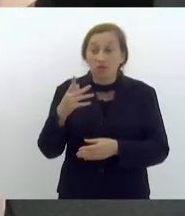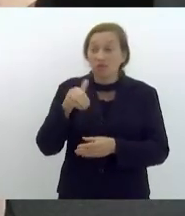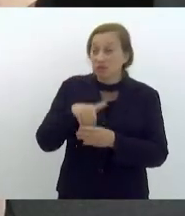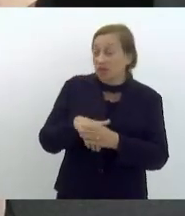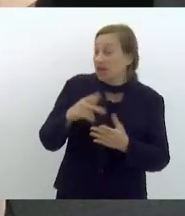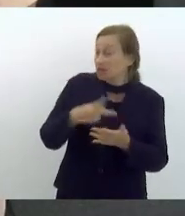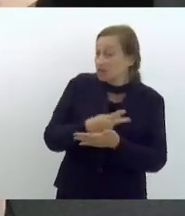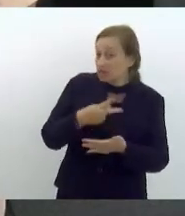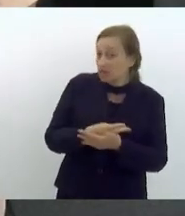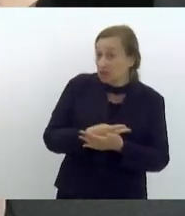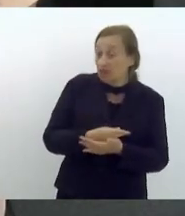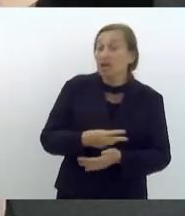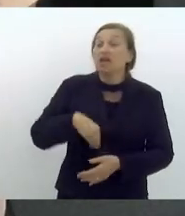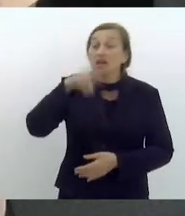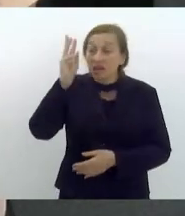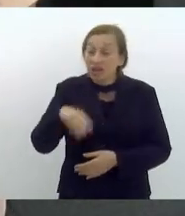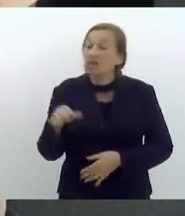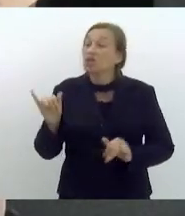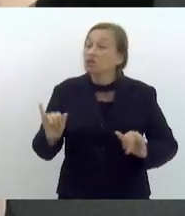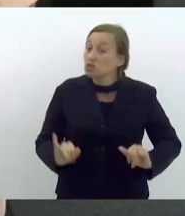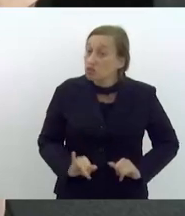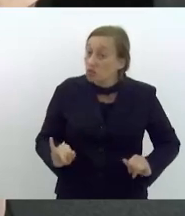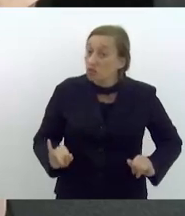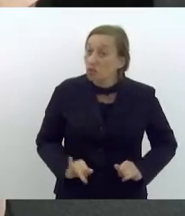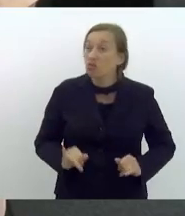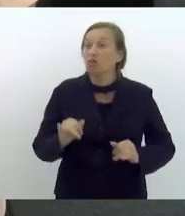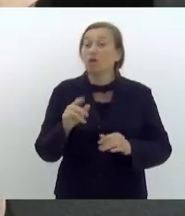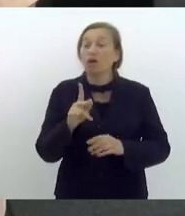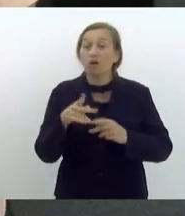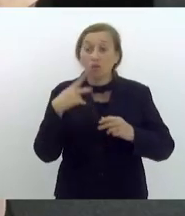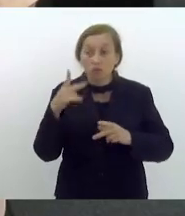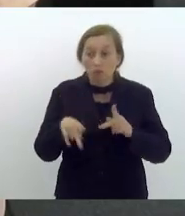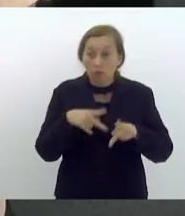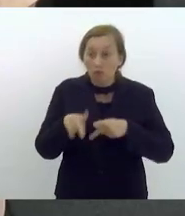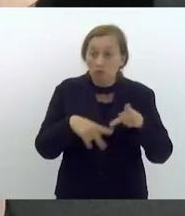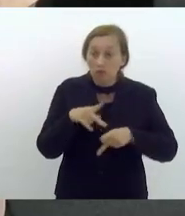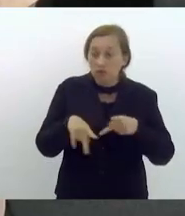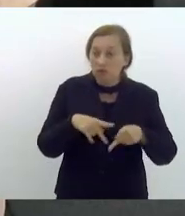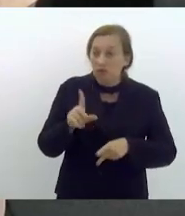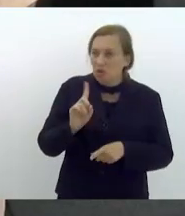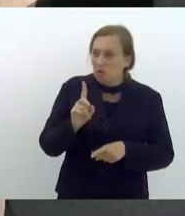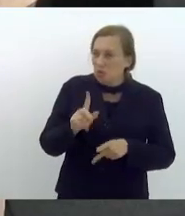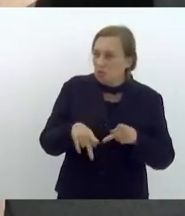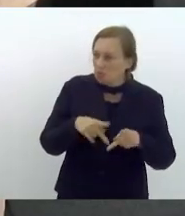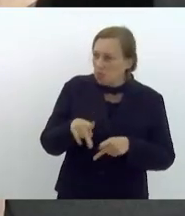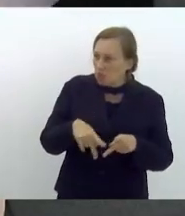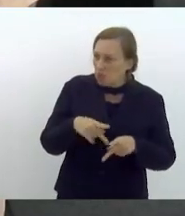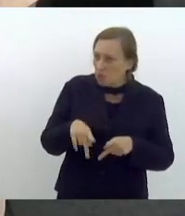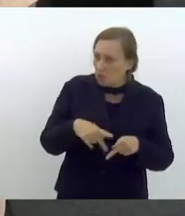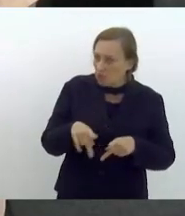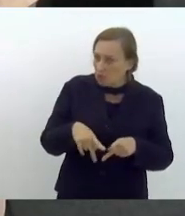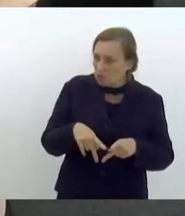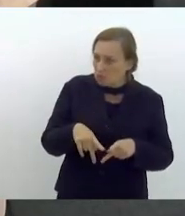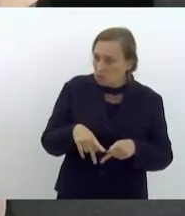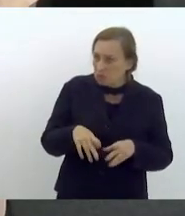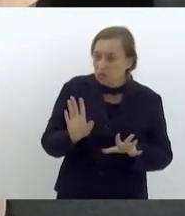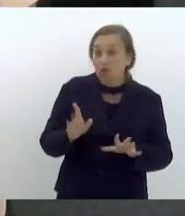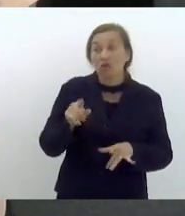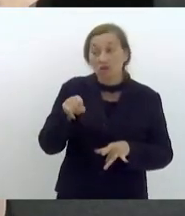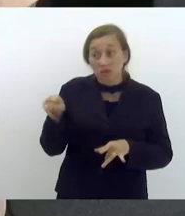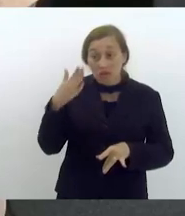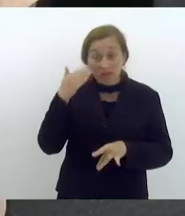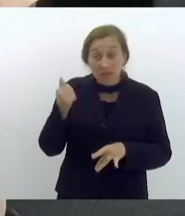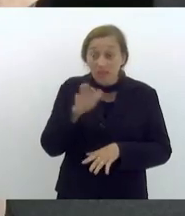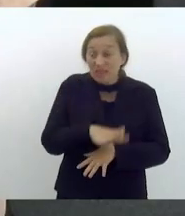preço quem paga o preço sobre isso é a população e nesse caso não é população adulta não é bom que vossa excelência sabe disso